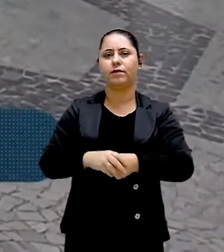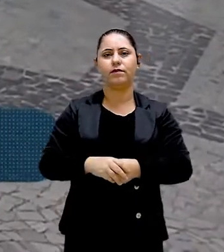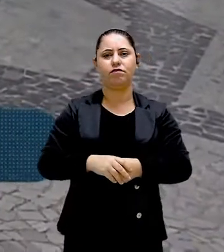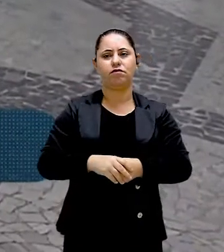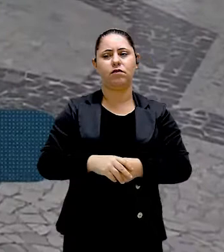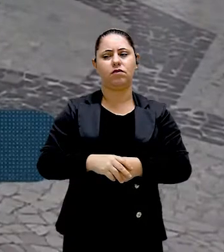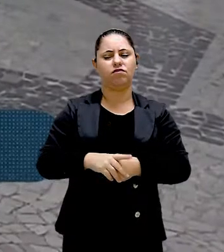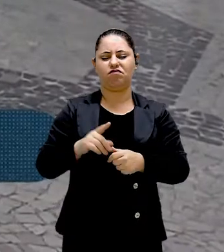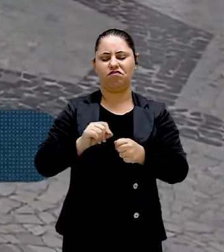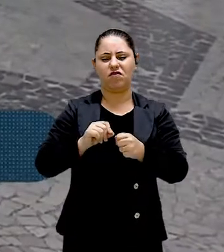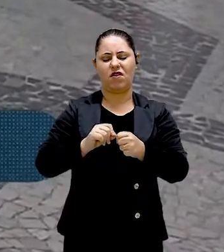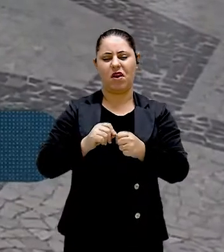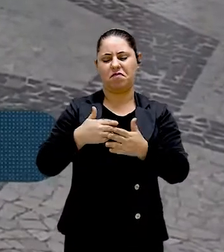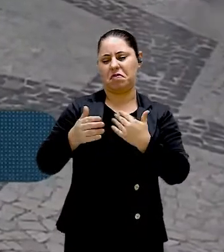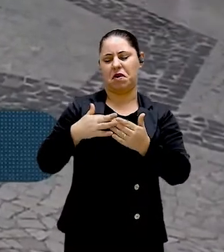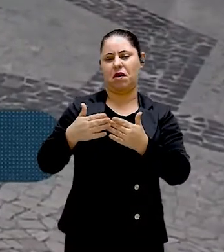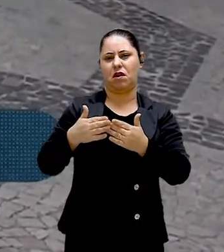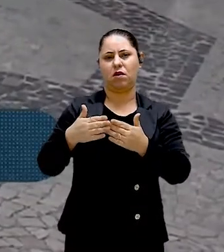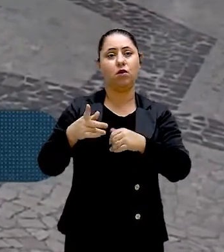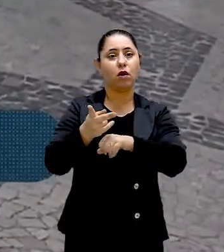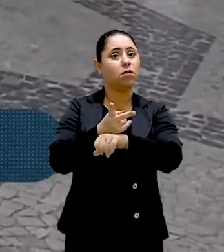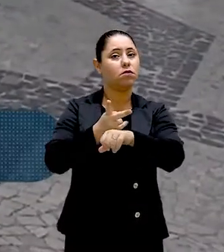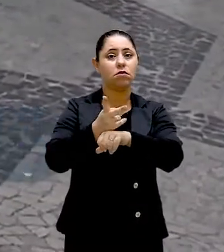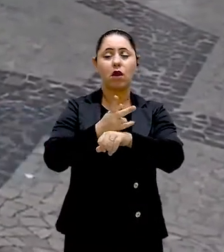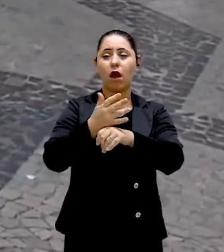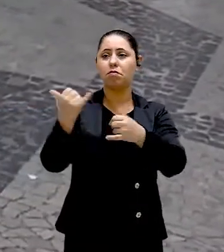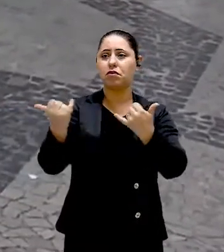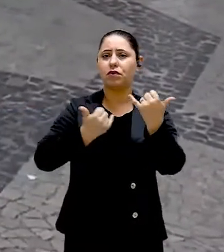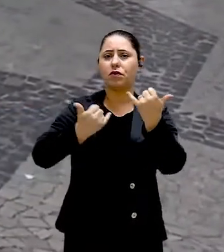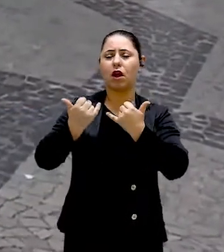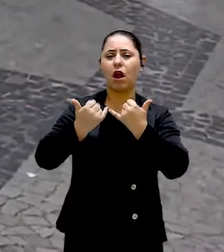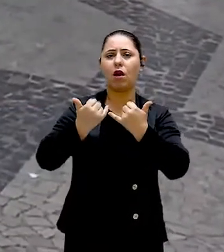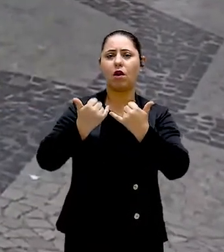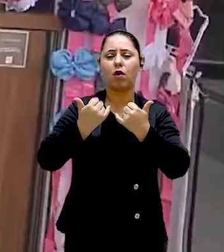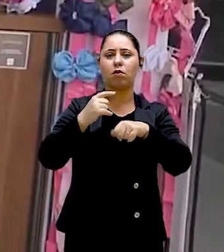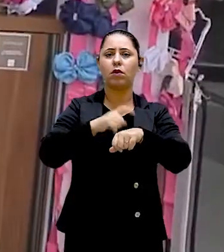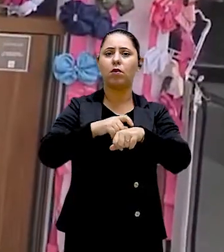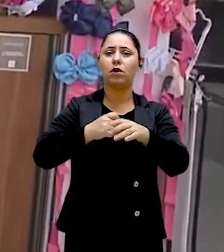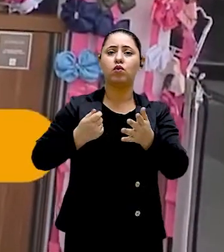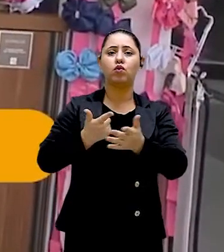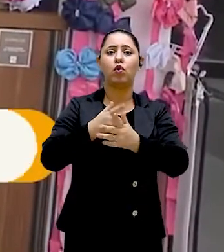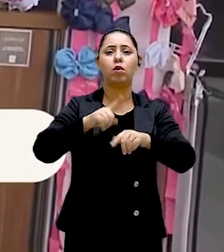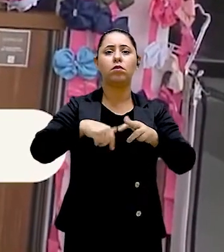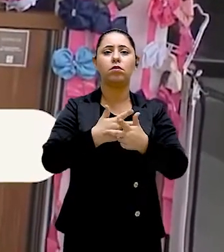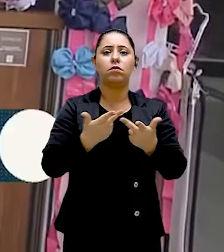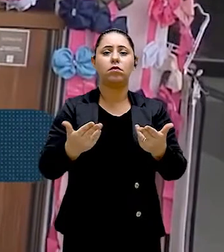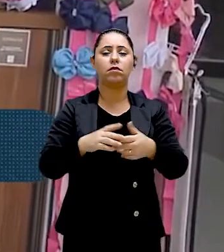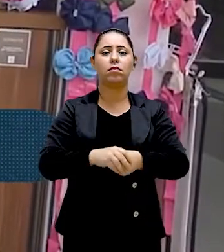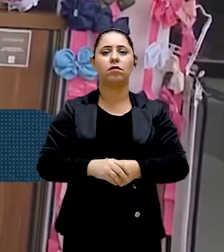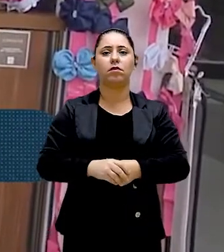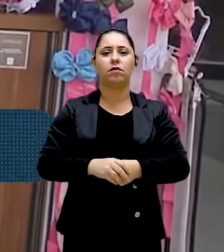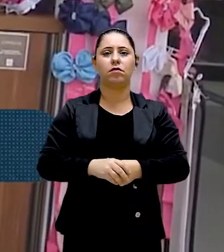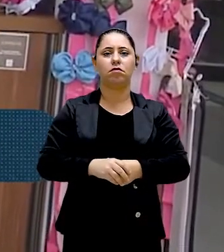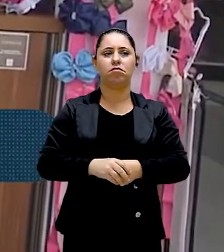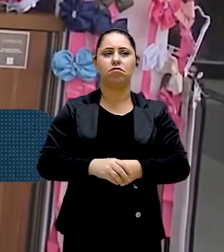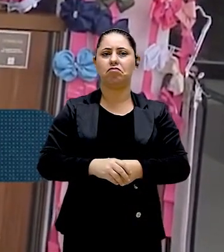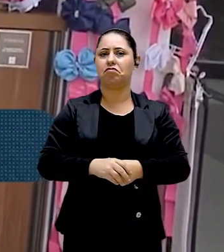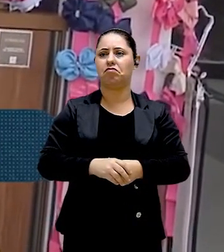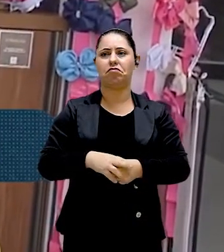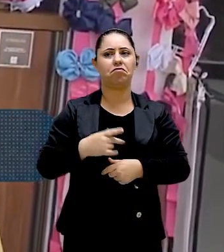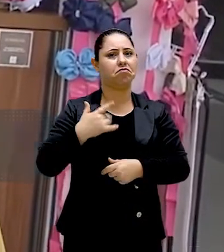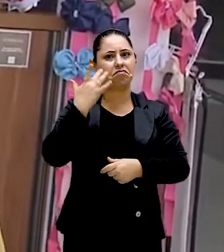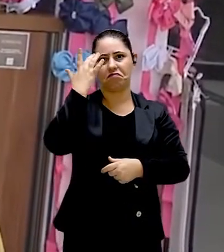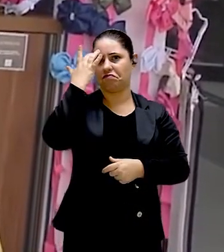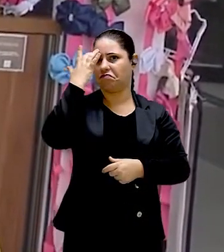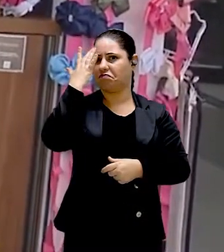nunca procurei me informar sobre isso na hora da compra, entendeu? Mas até hoje, eu nem tinha na minha mente que eles usariam